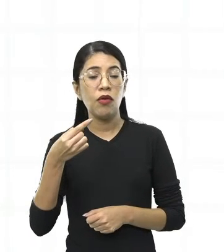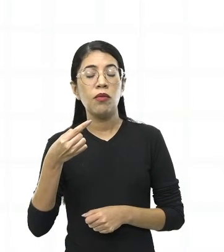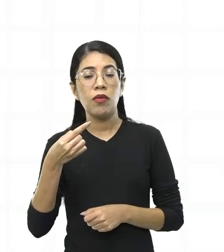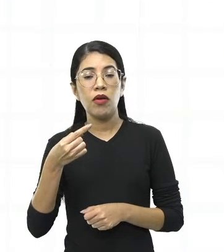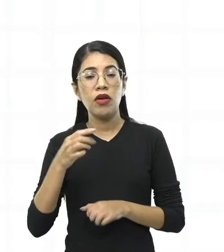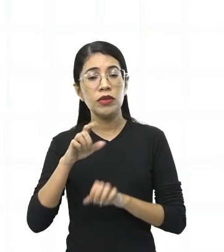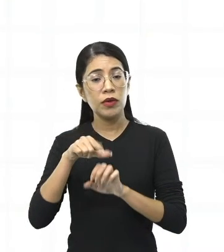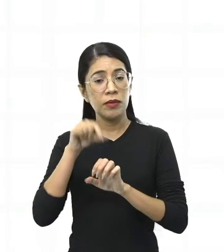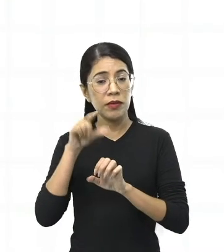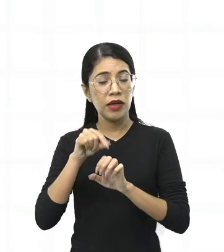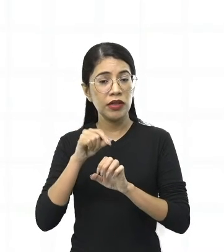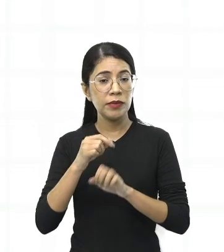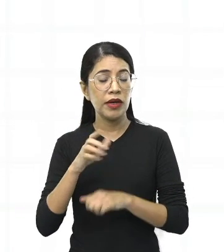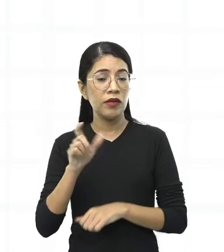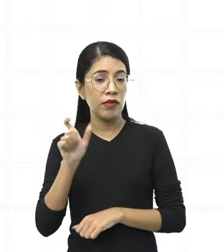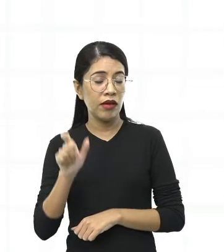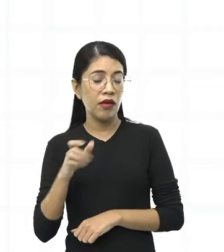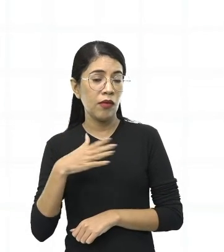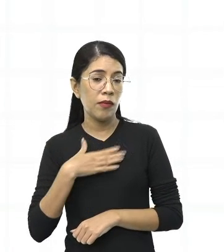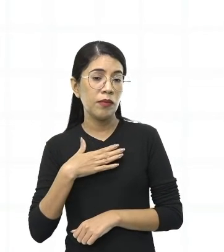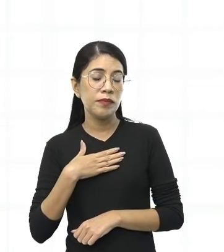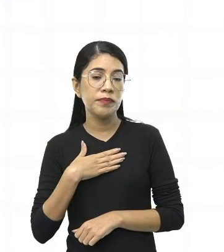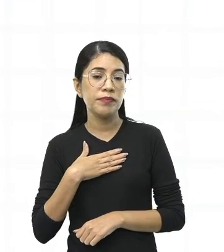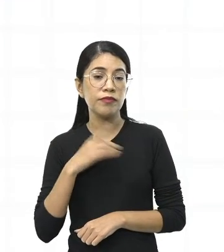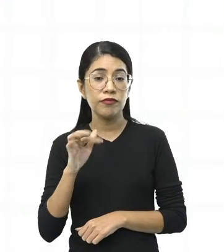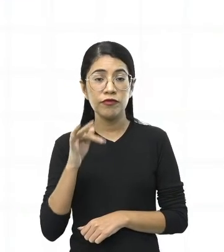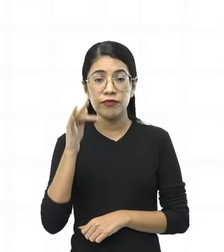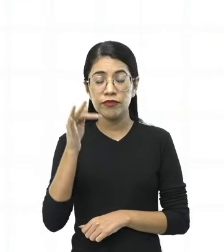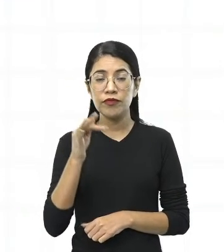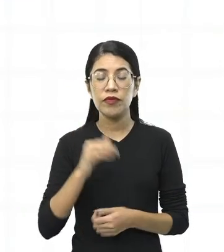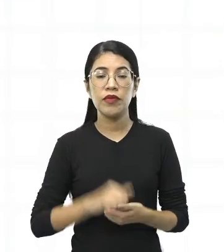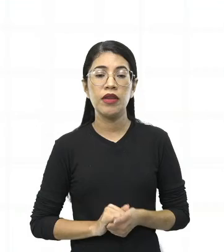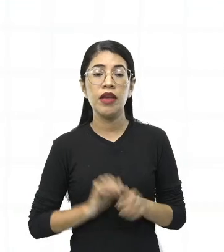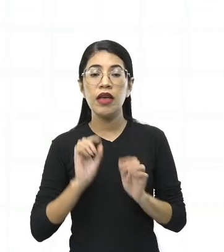Sombra e água